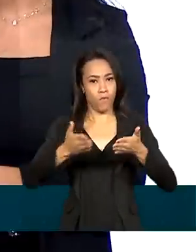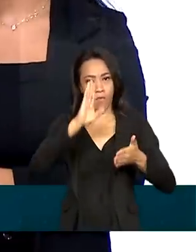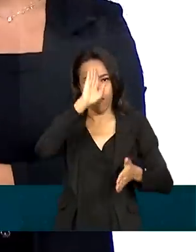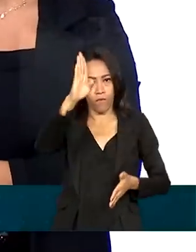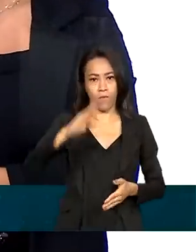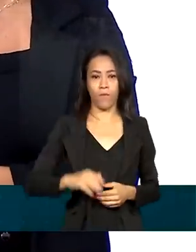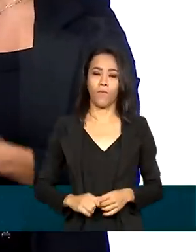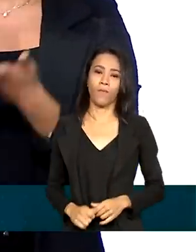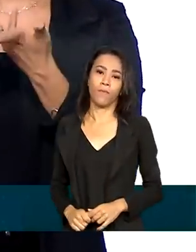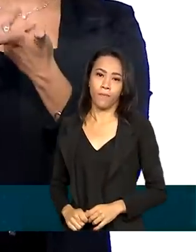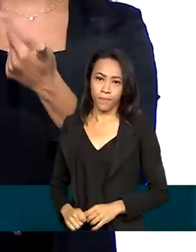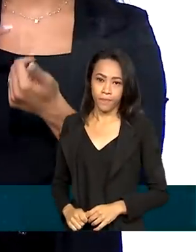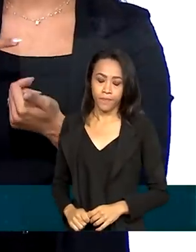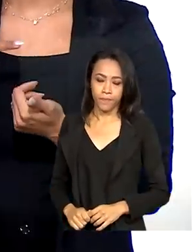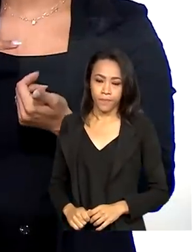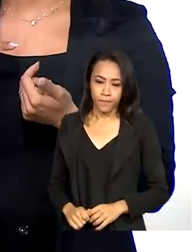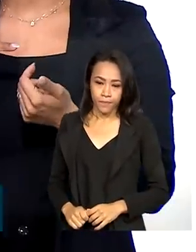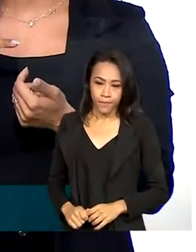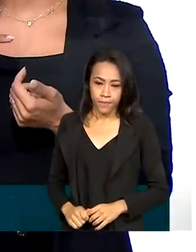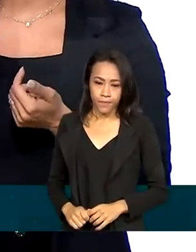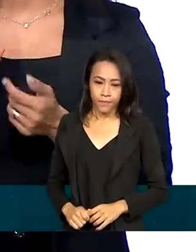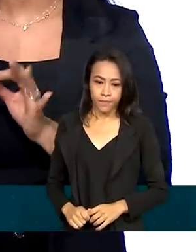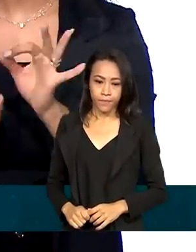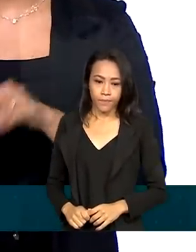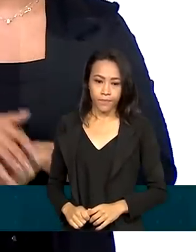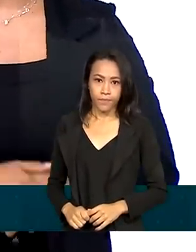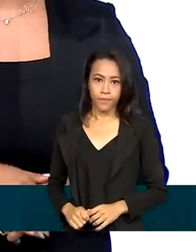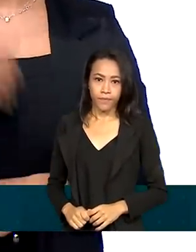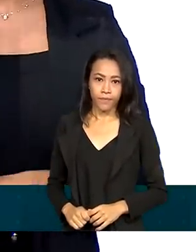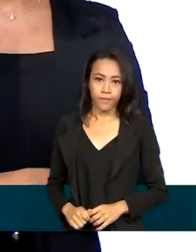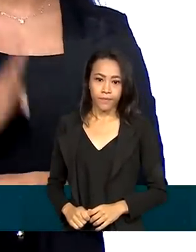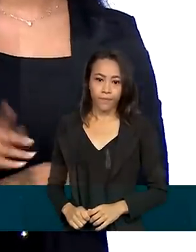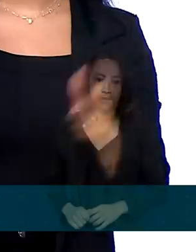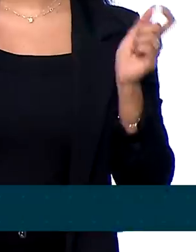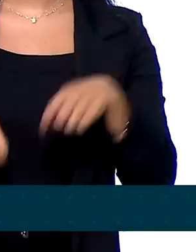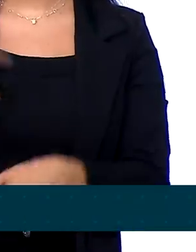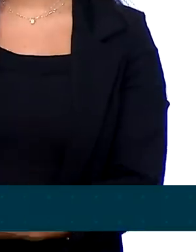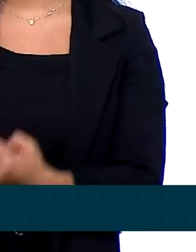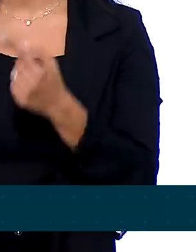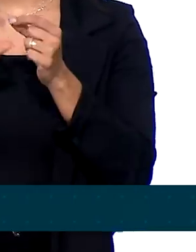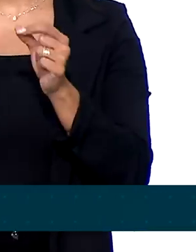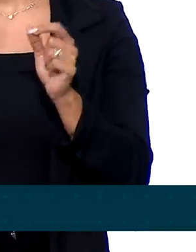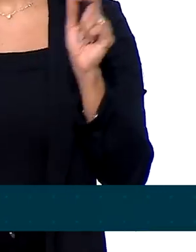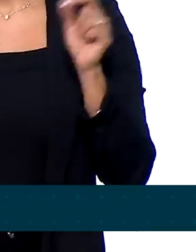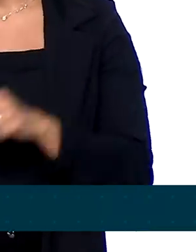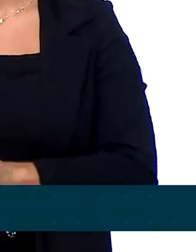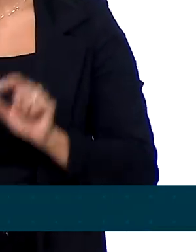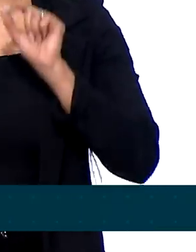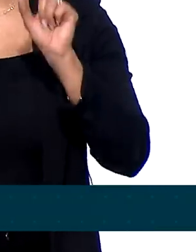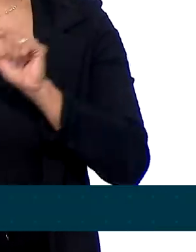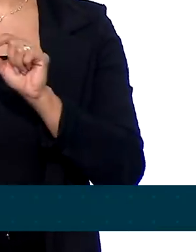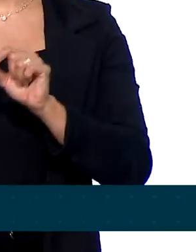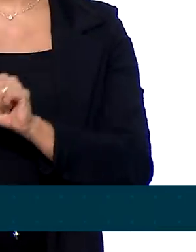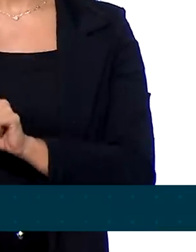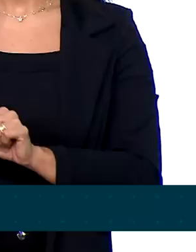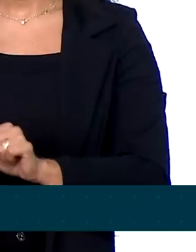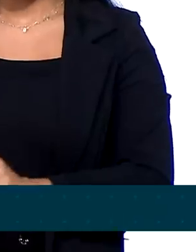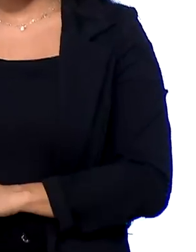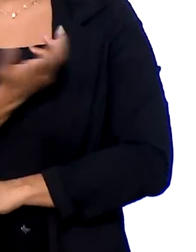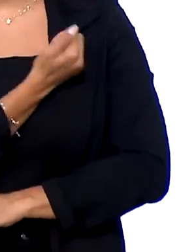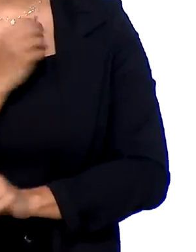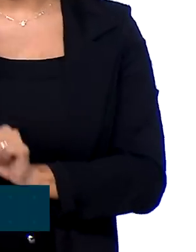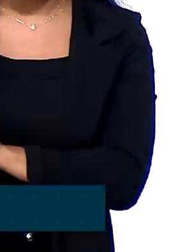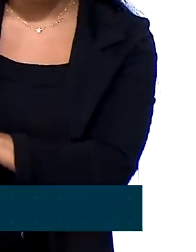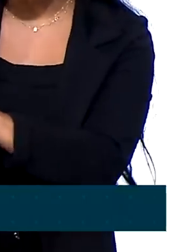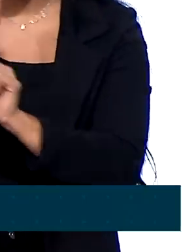o Brasil tem uma meta de recuperar 12 milhões de hectares de área degradada isso tem um potencial de